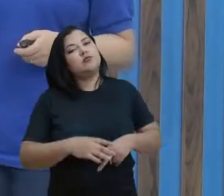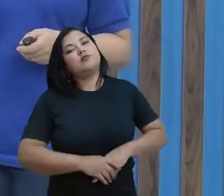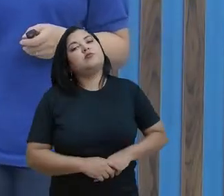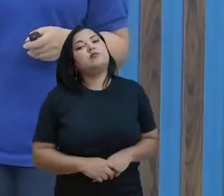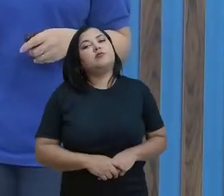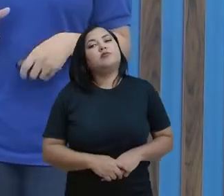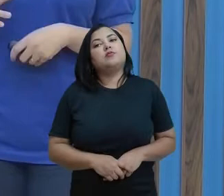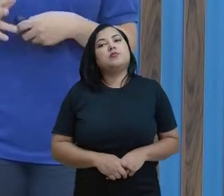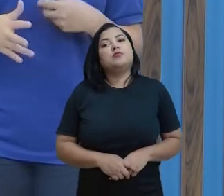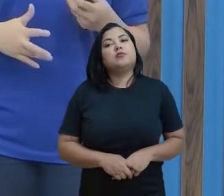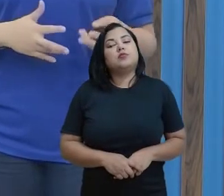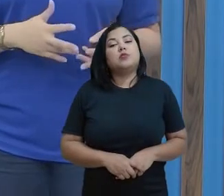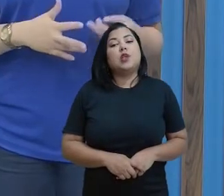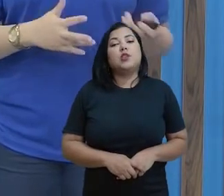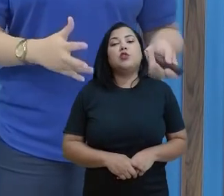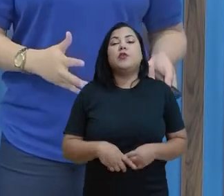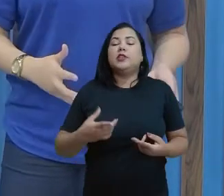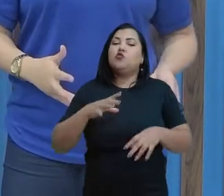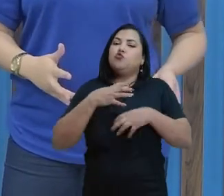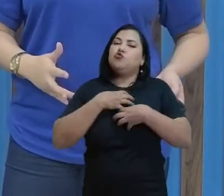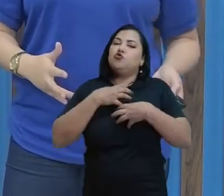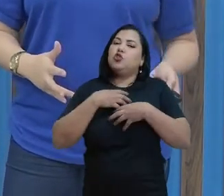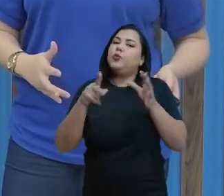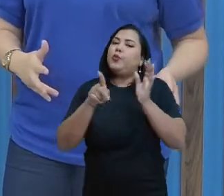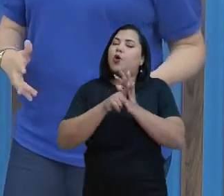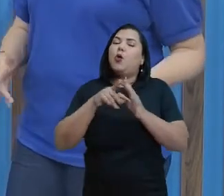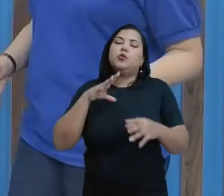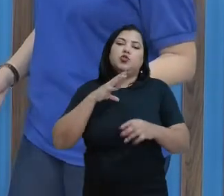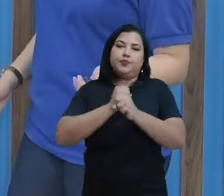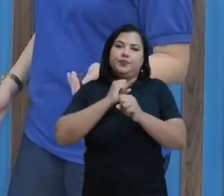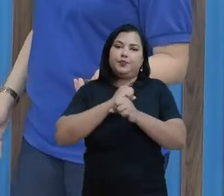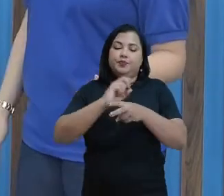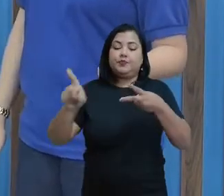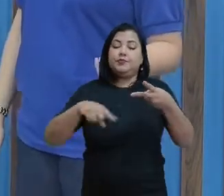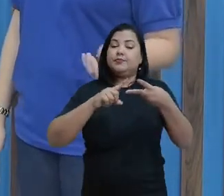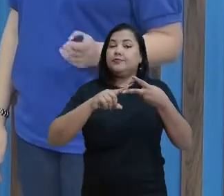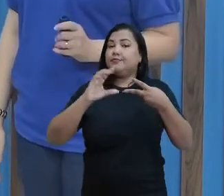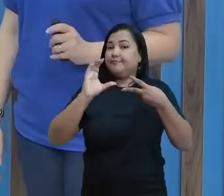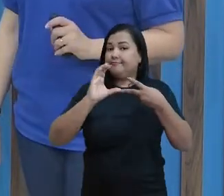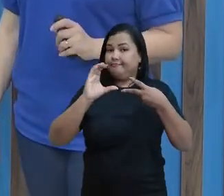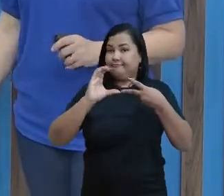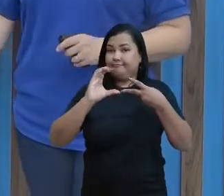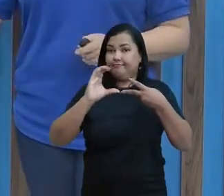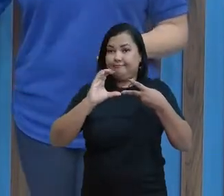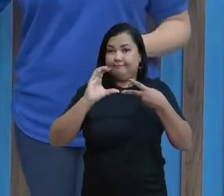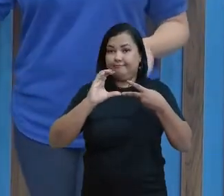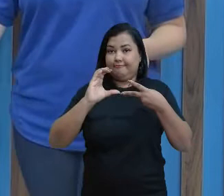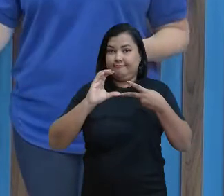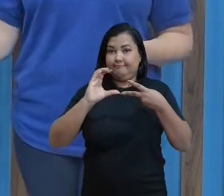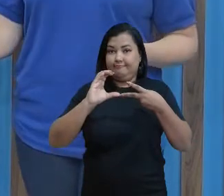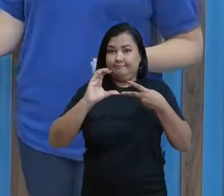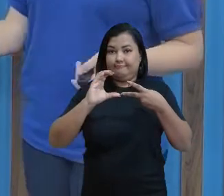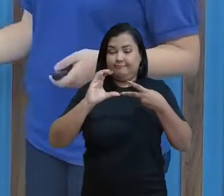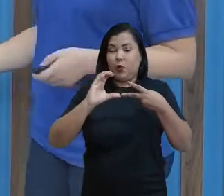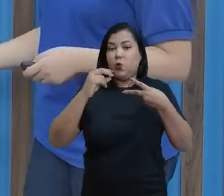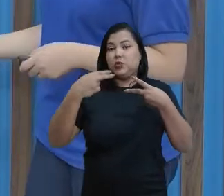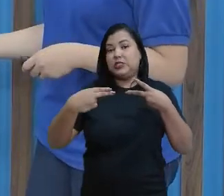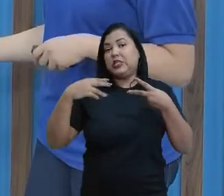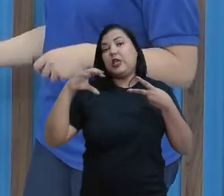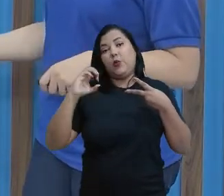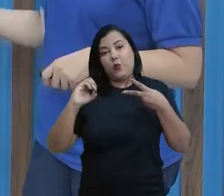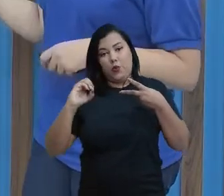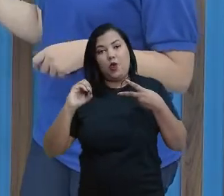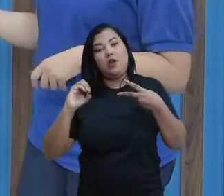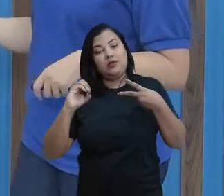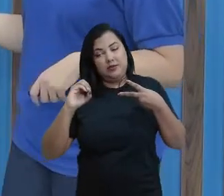pedacinhos na minha equação, que a gente vai ter uma maneira de resolver esse tipo, tá? E se a gente tiver o caso seguinte, né? Se a gente